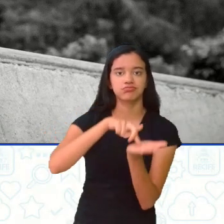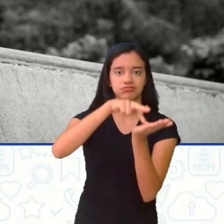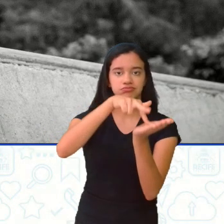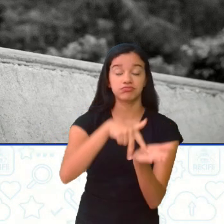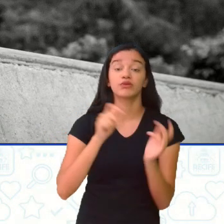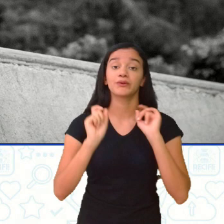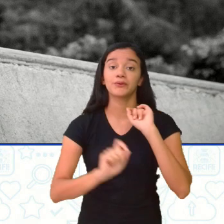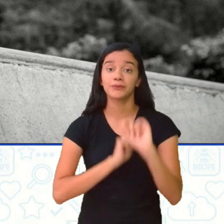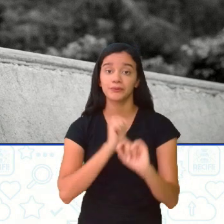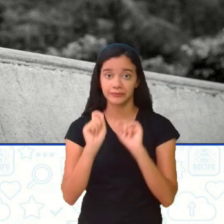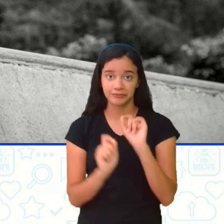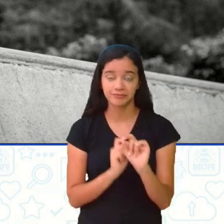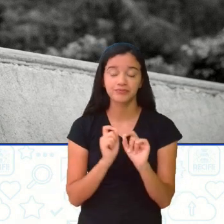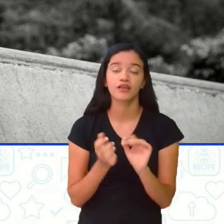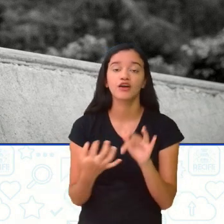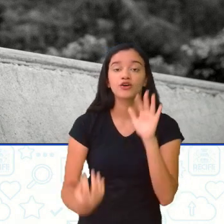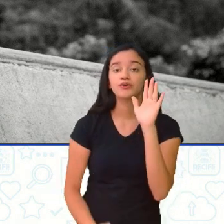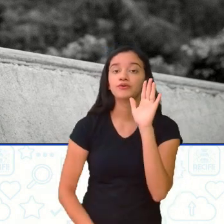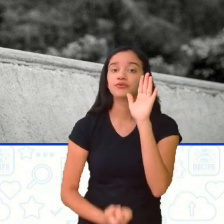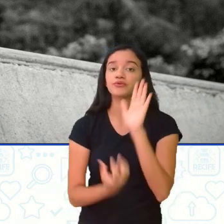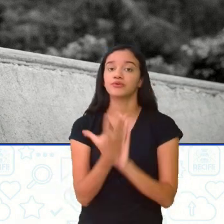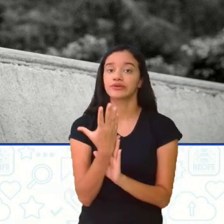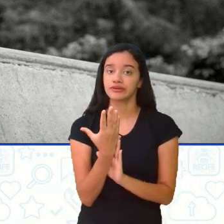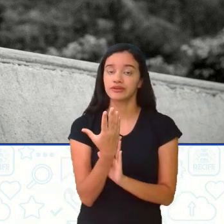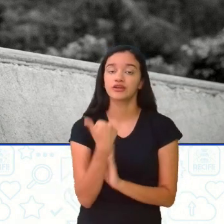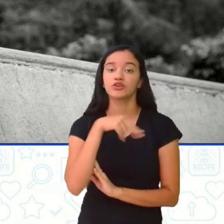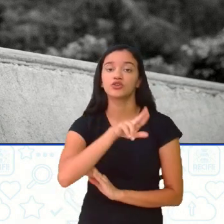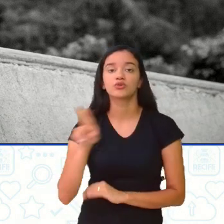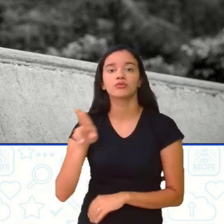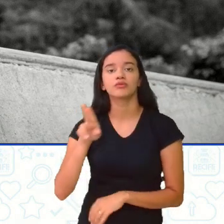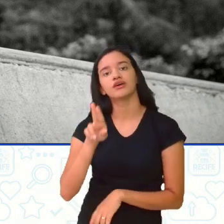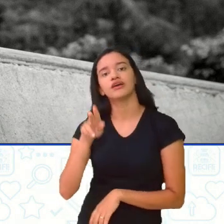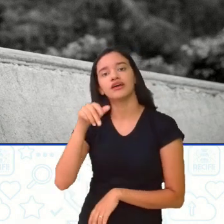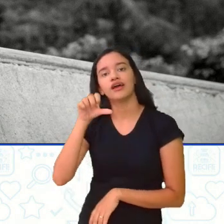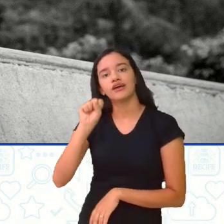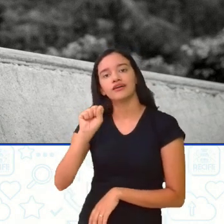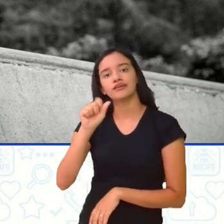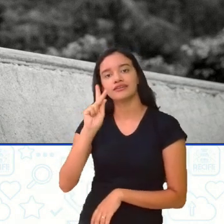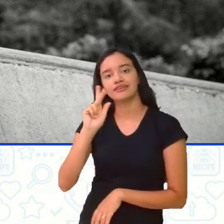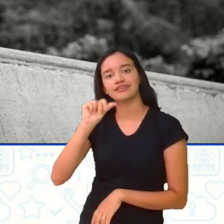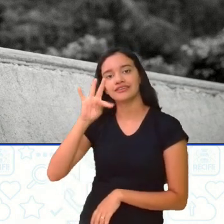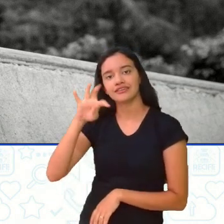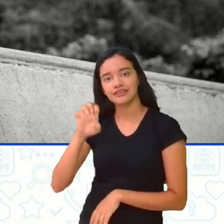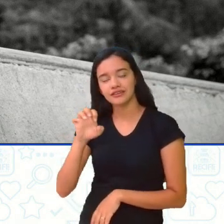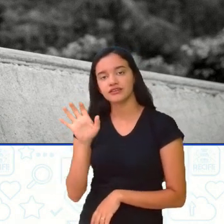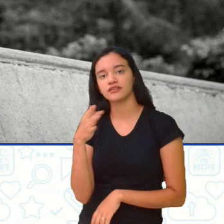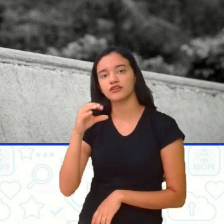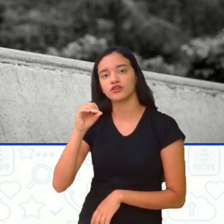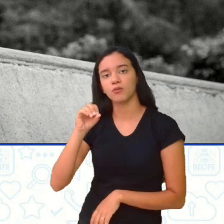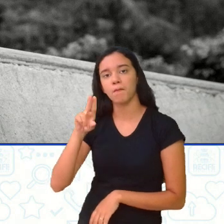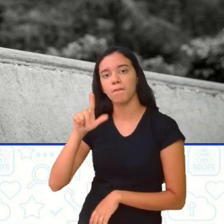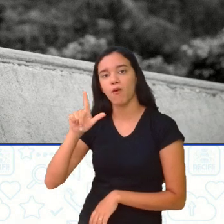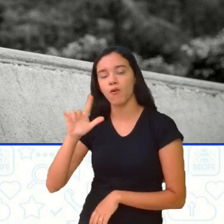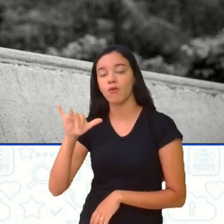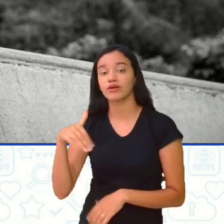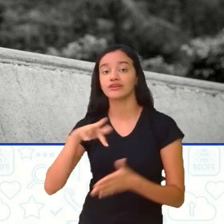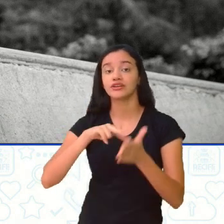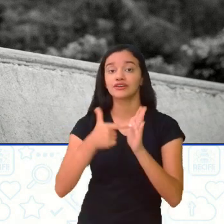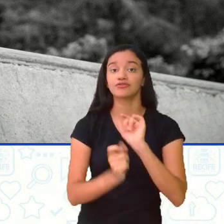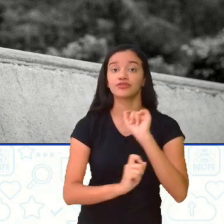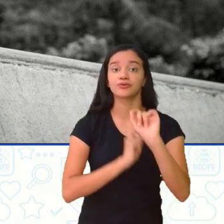skate, ele foi criado e o primeiro nome era skateboard, né, um nome aí em inglês, e a